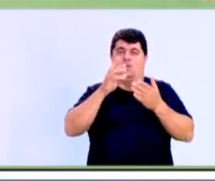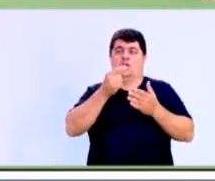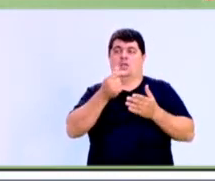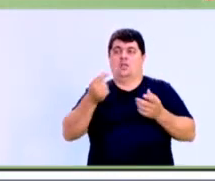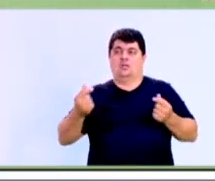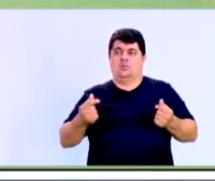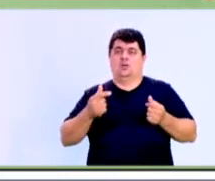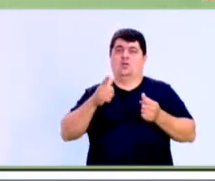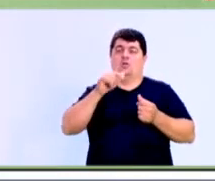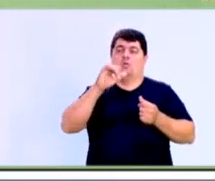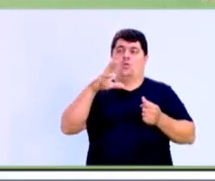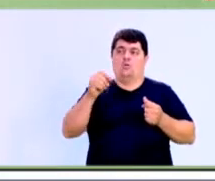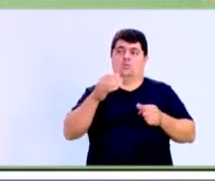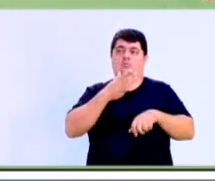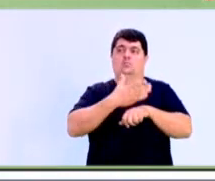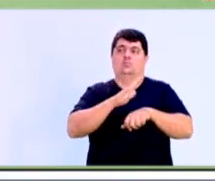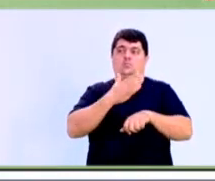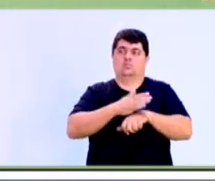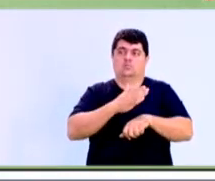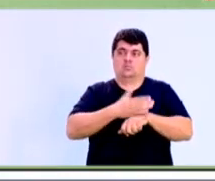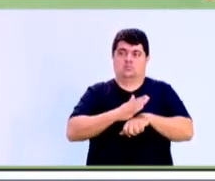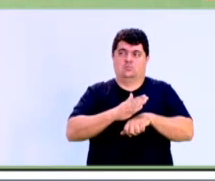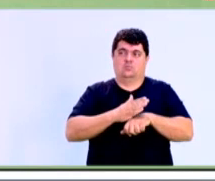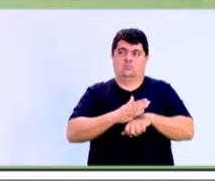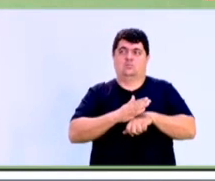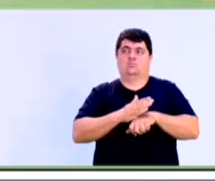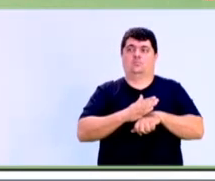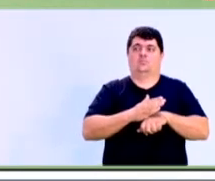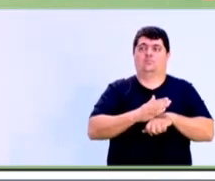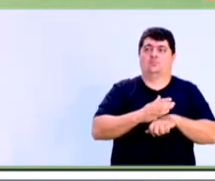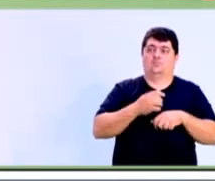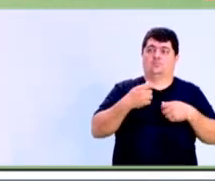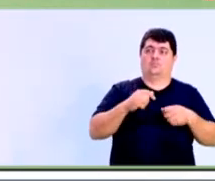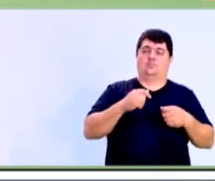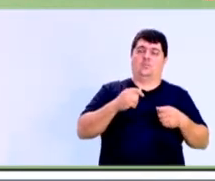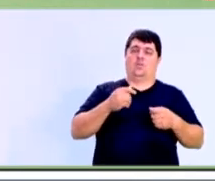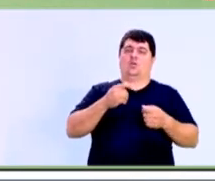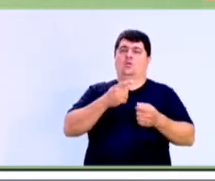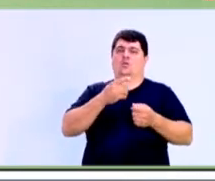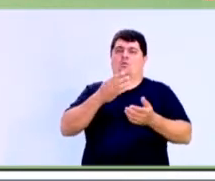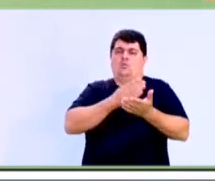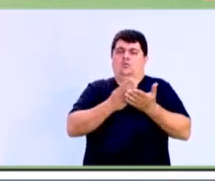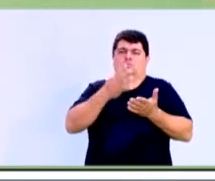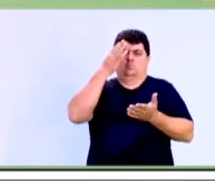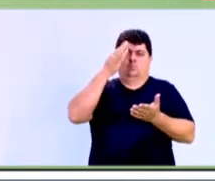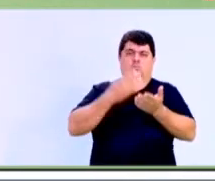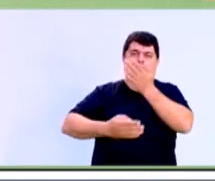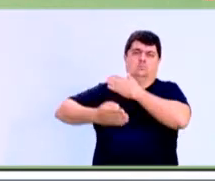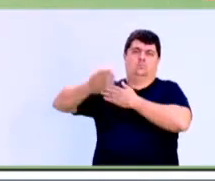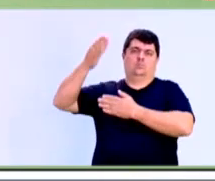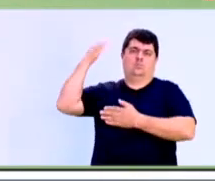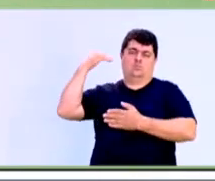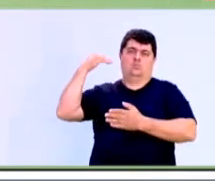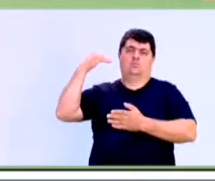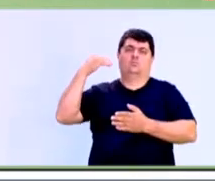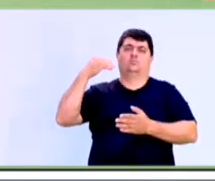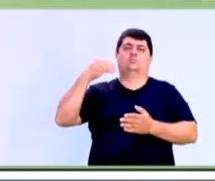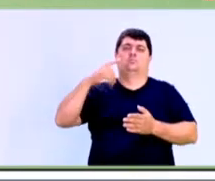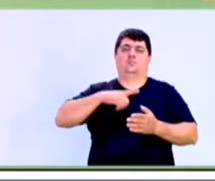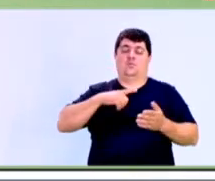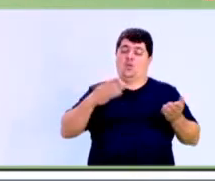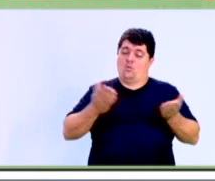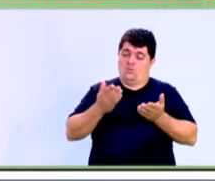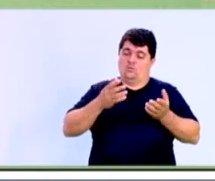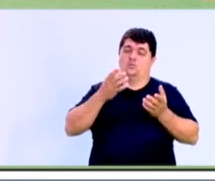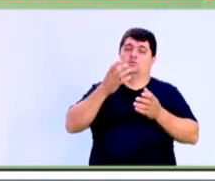rentabilidade, lucratividade e atividade que eu citei no final da aula passada, iniciada na aula 4, envolve o conteúdo da